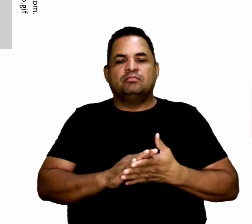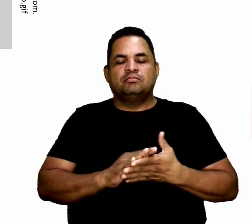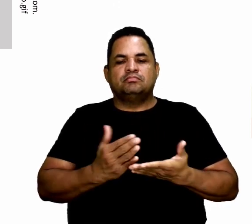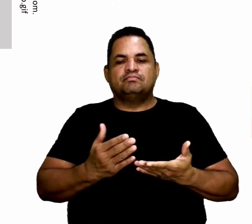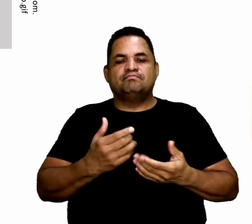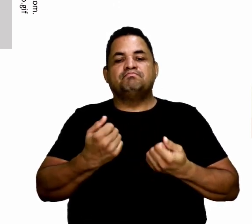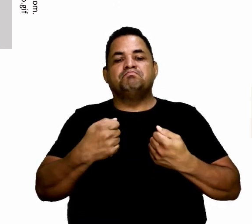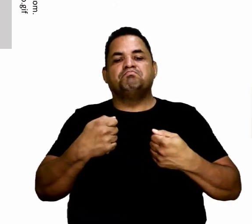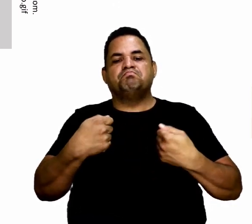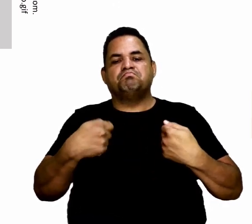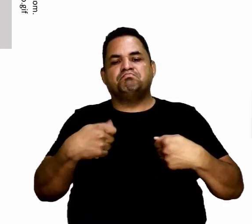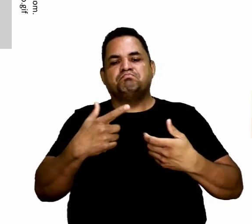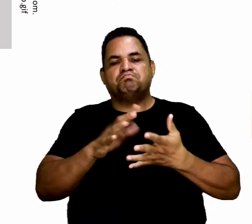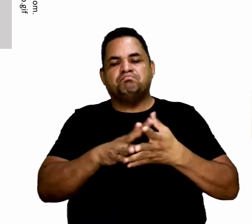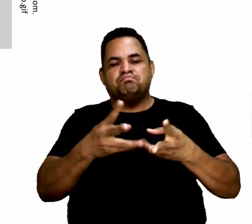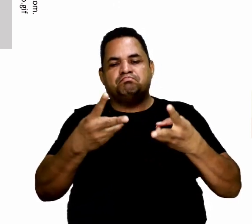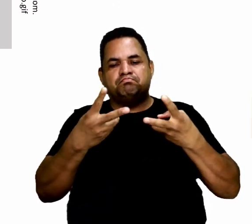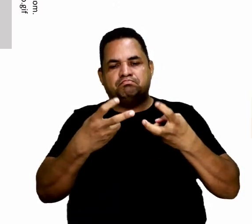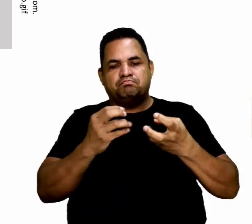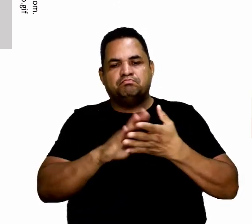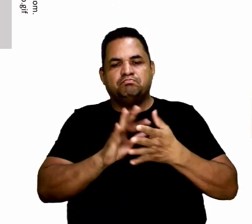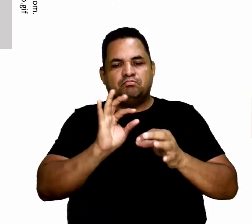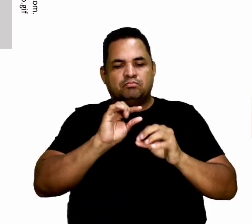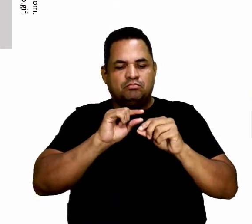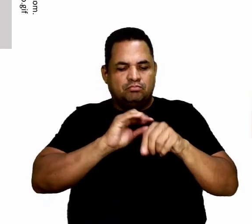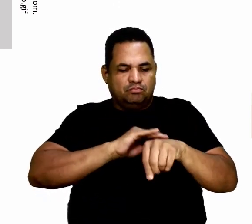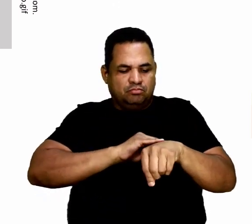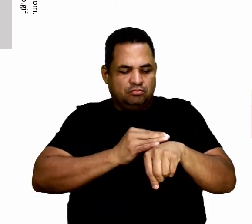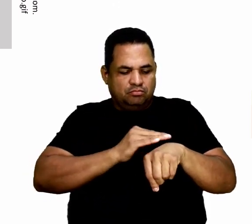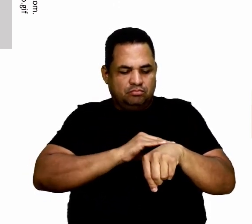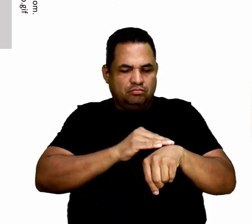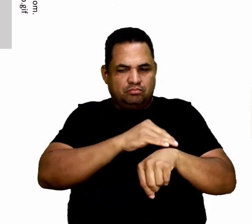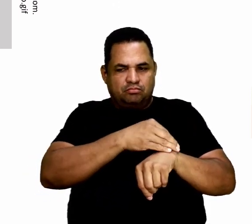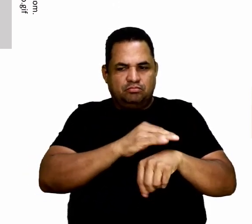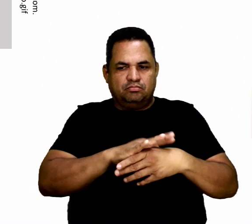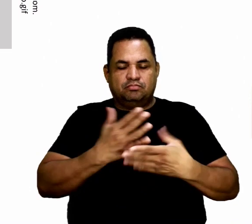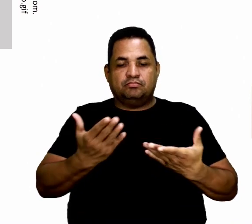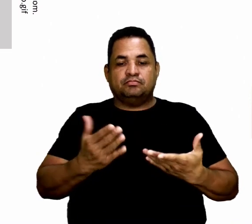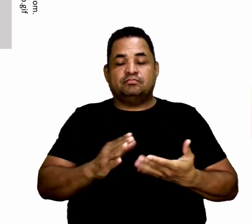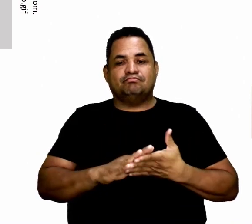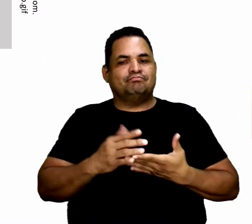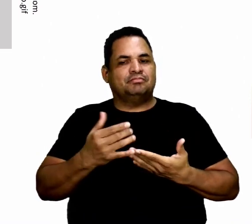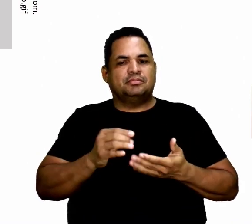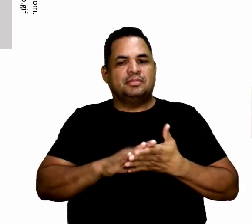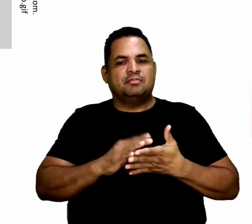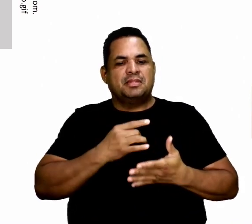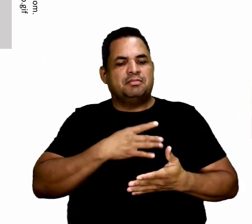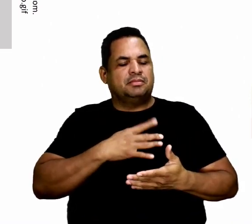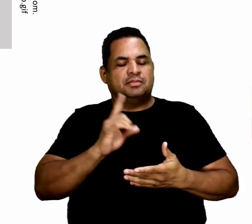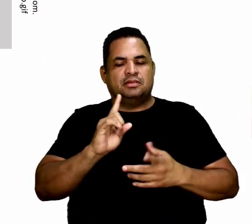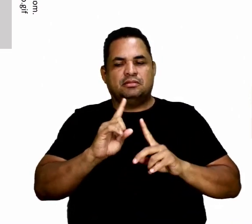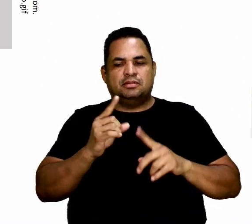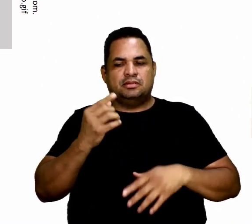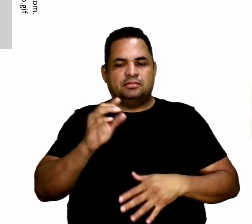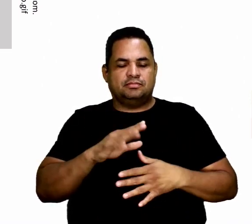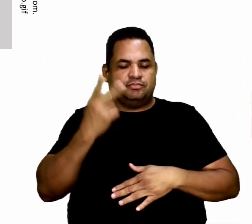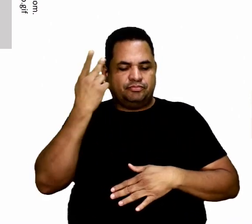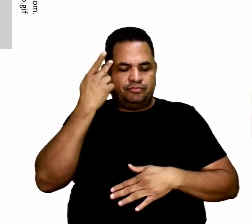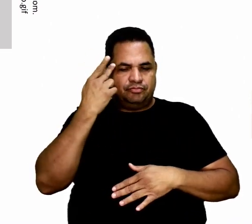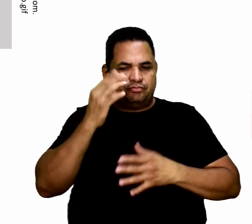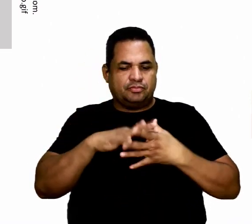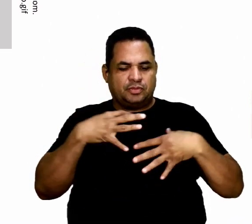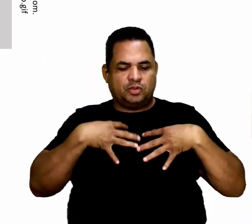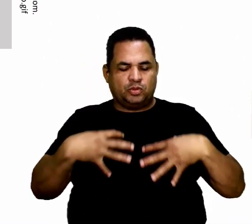você pode perceber alguns nódulozinhos. Isso também não vai te assombrar não, que isso é natural. O teu organismo está sempre